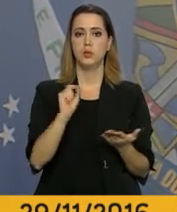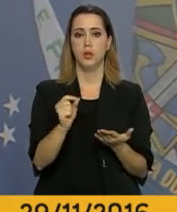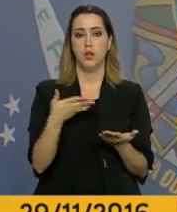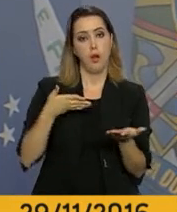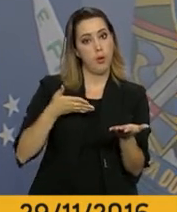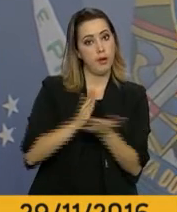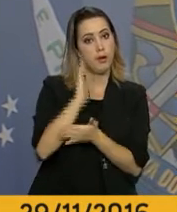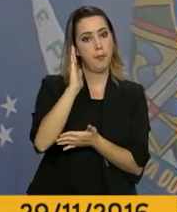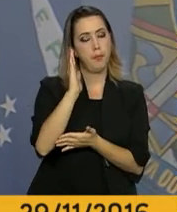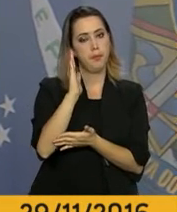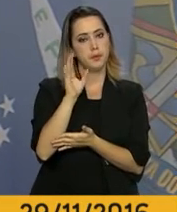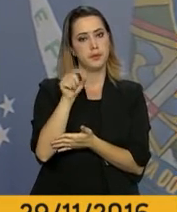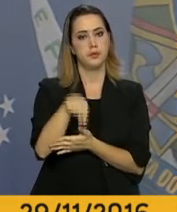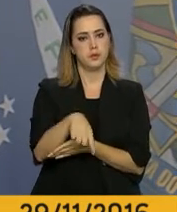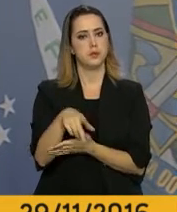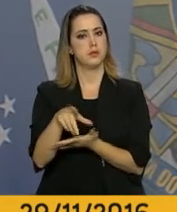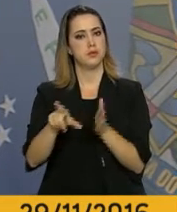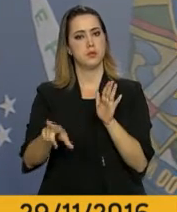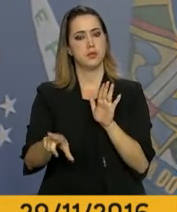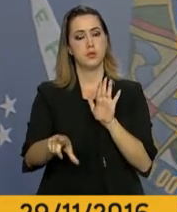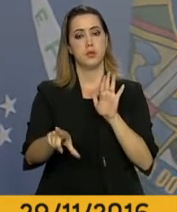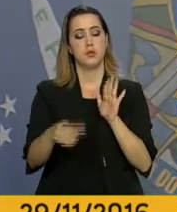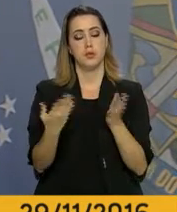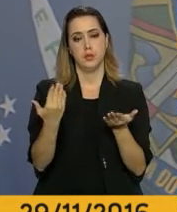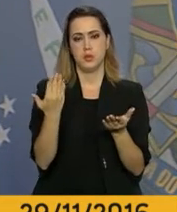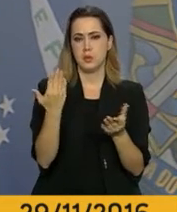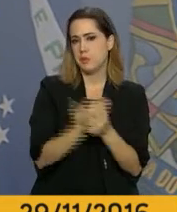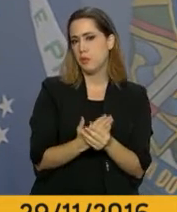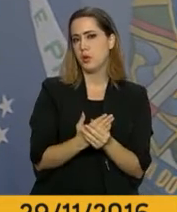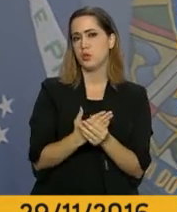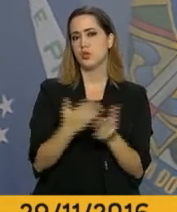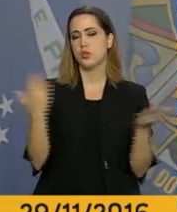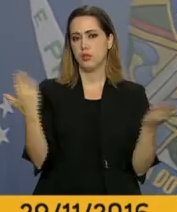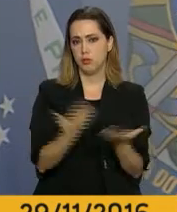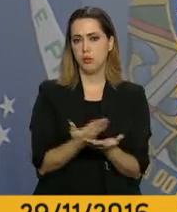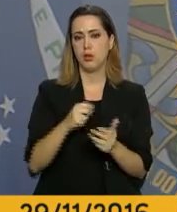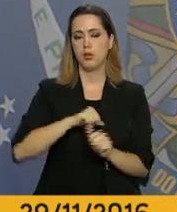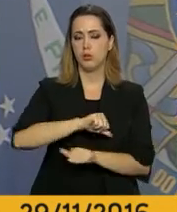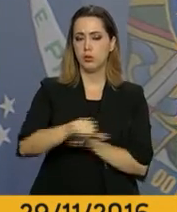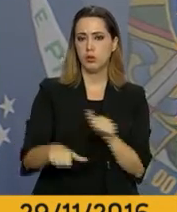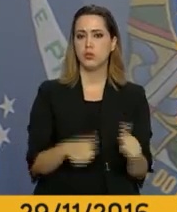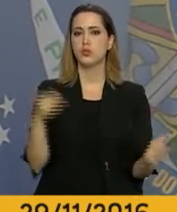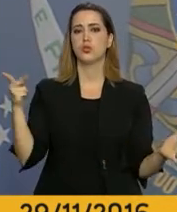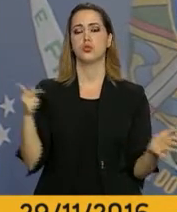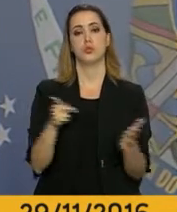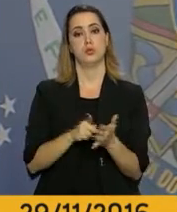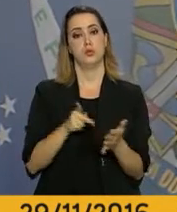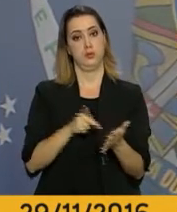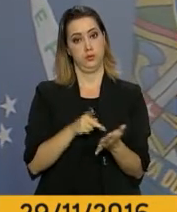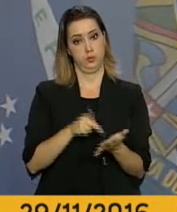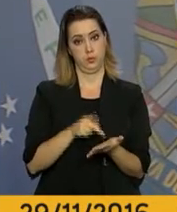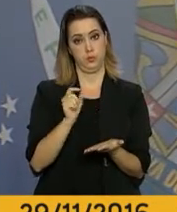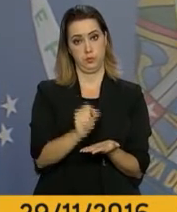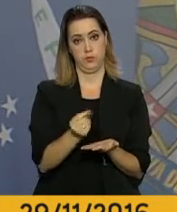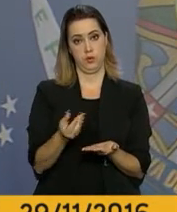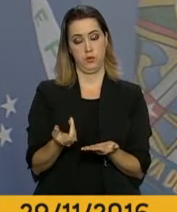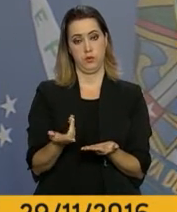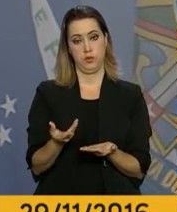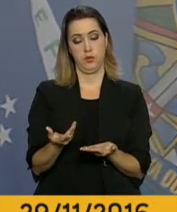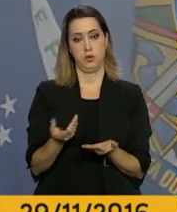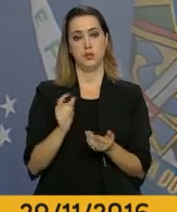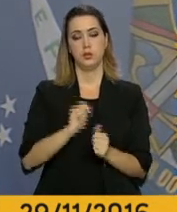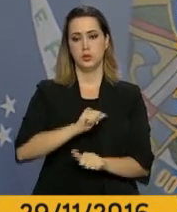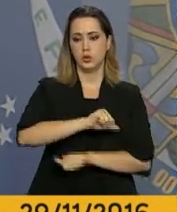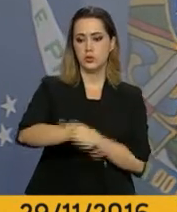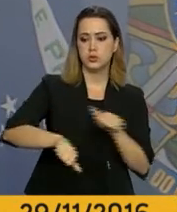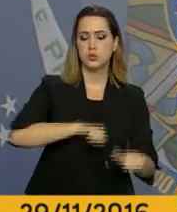funcionar esse projeto é que na verdade reativa o setor do peso legais eu acho que